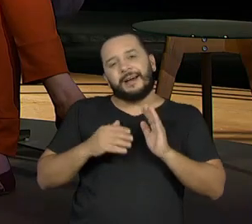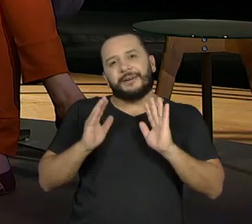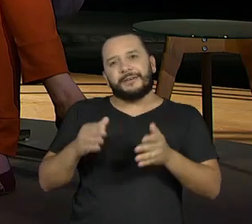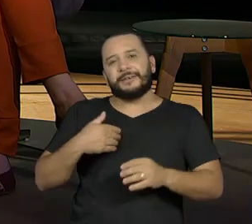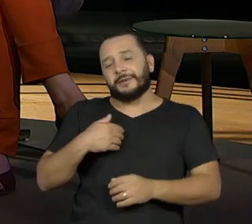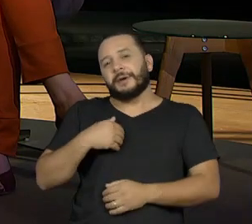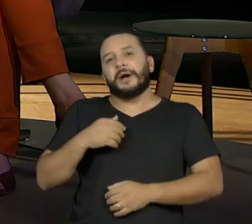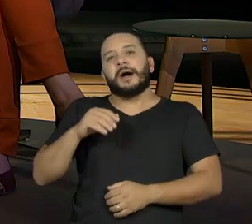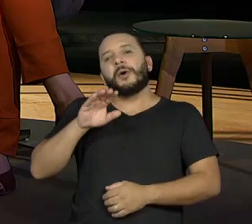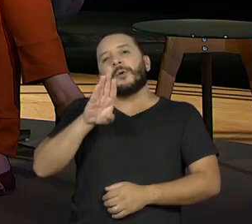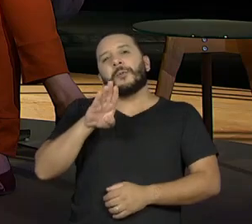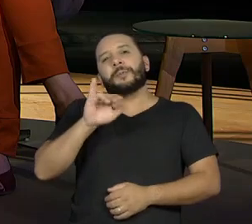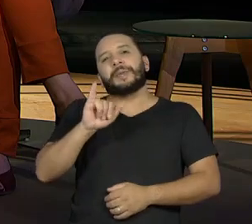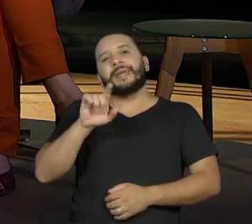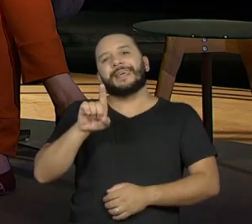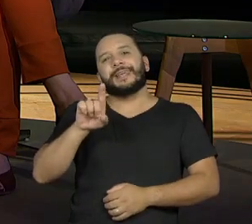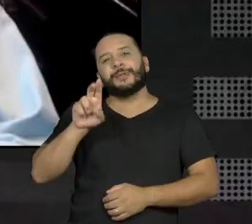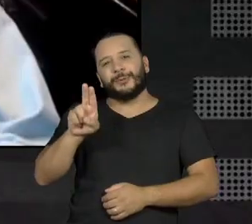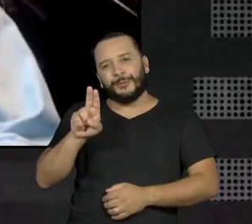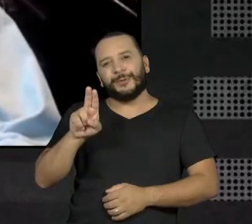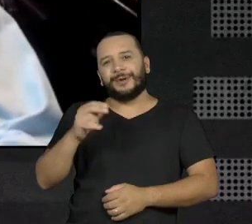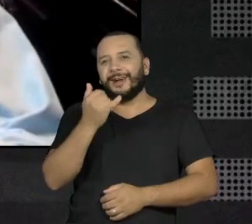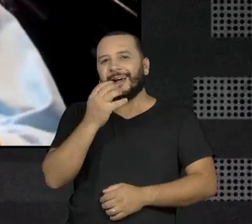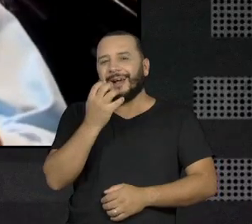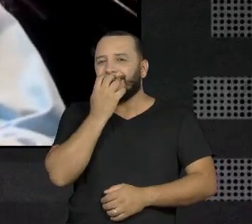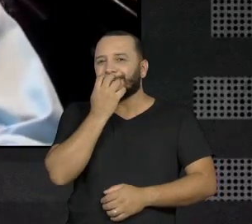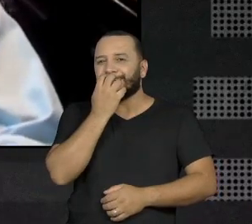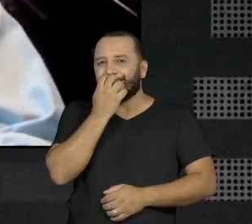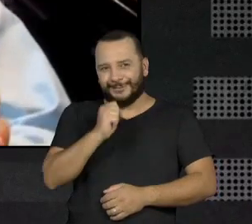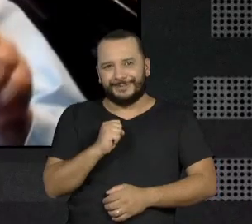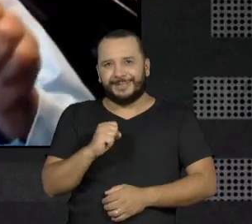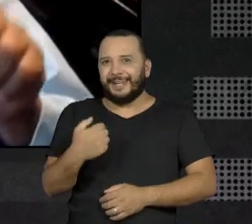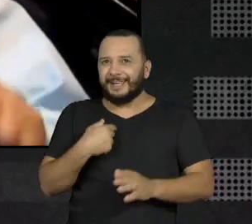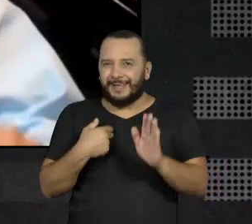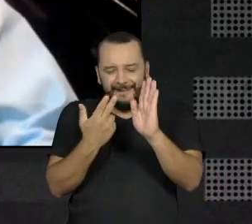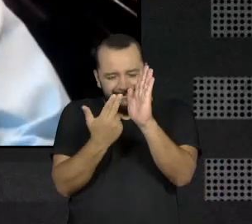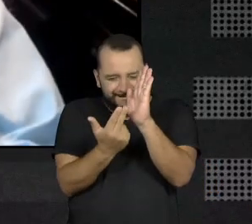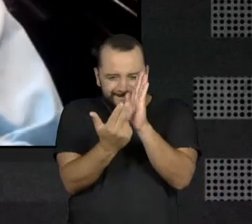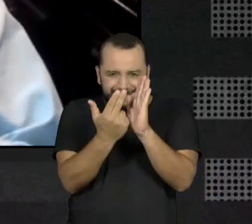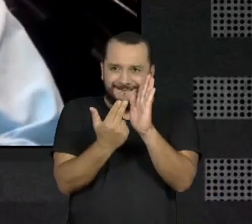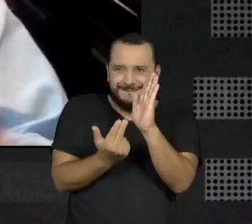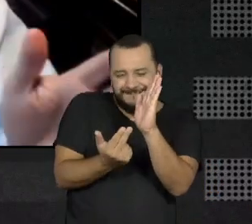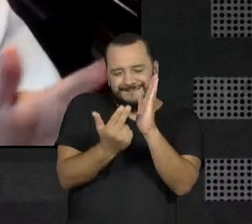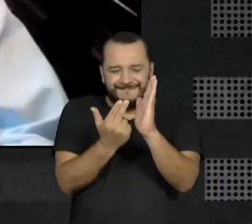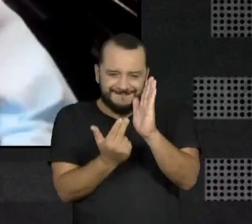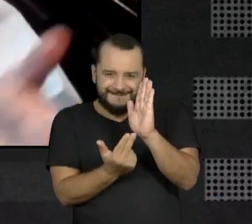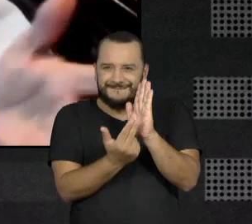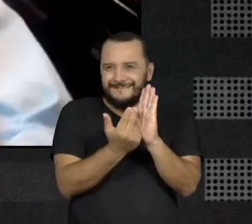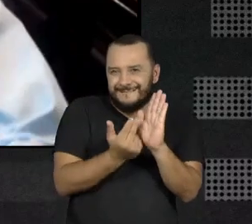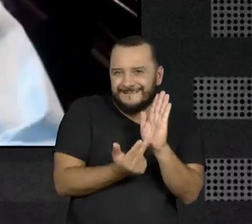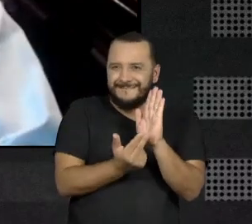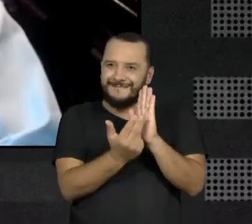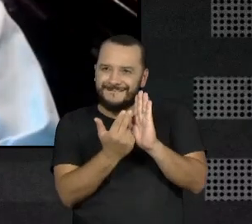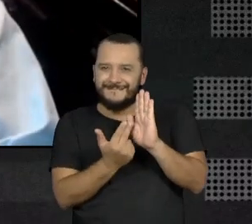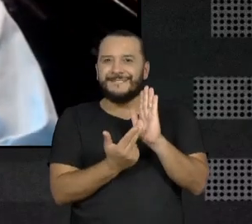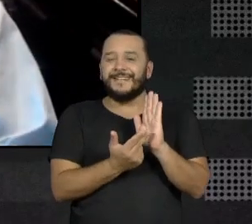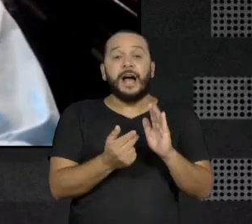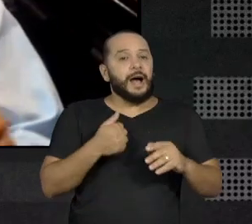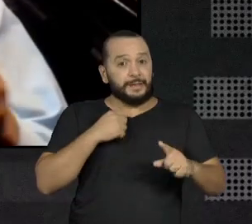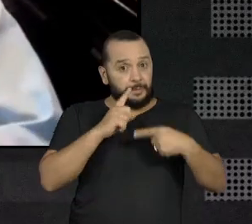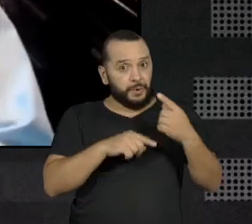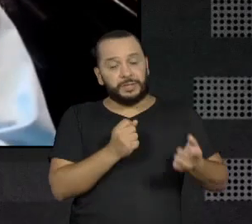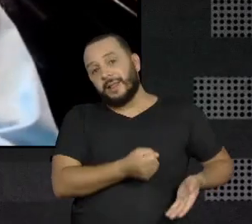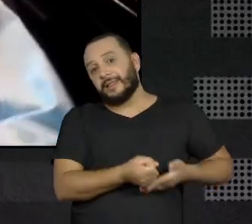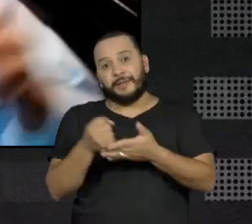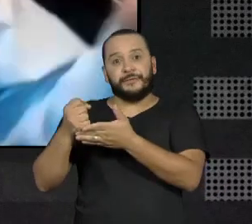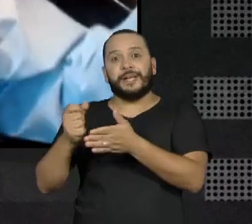Franjinha. Fiquei desenhando, fiquei uns dias desenhando, porque demorei para pegar o jeito, né? Daí levei no jornal.